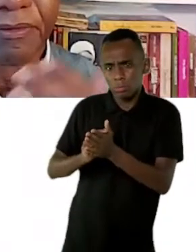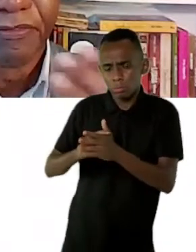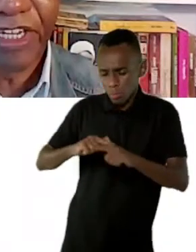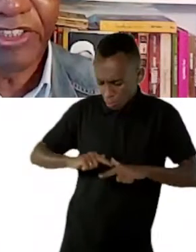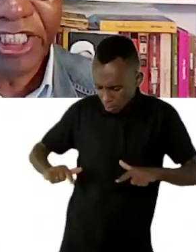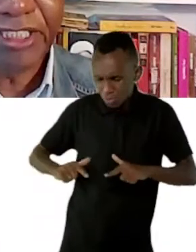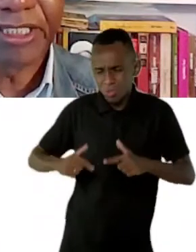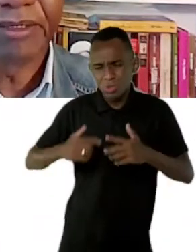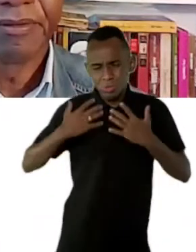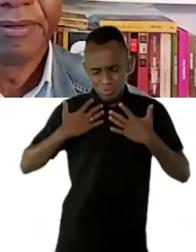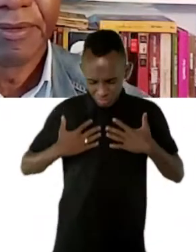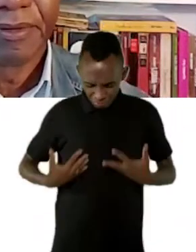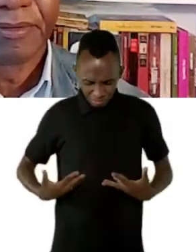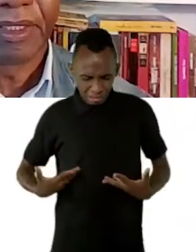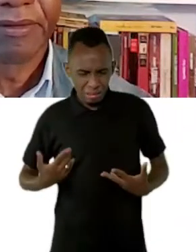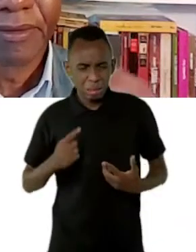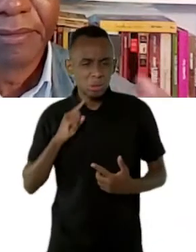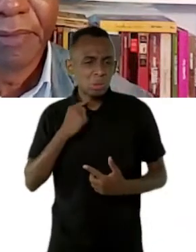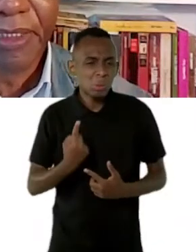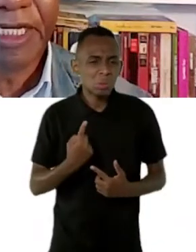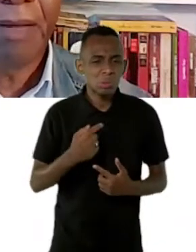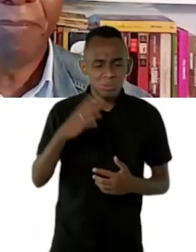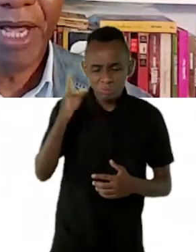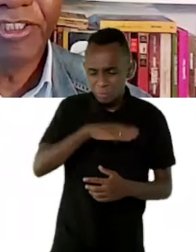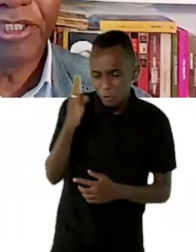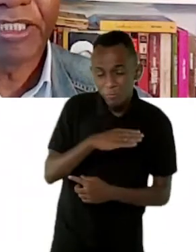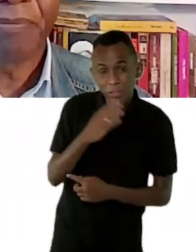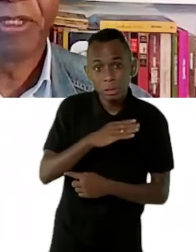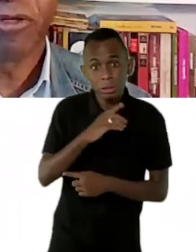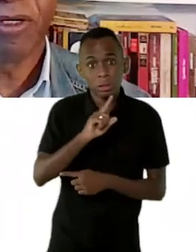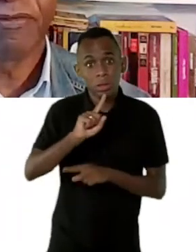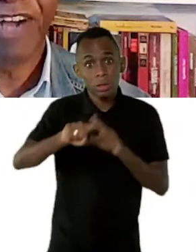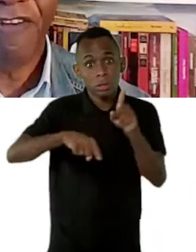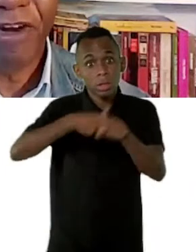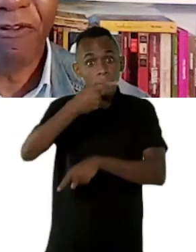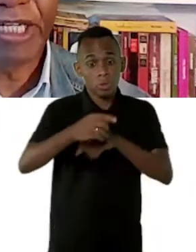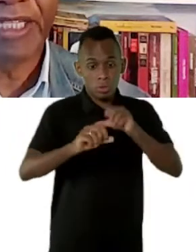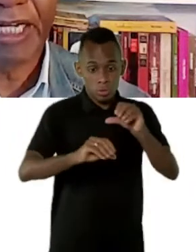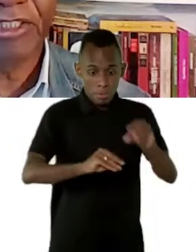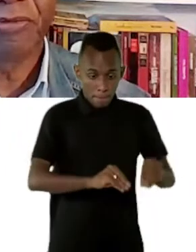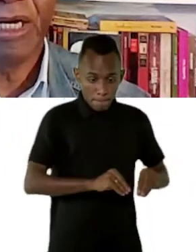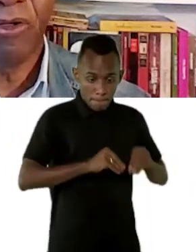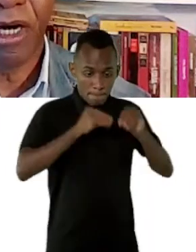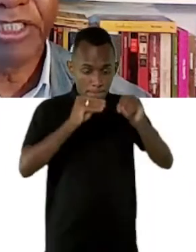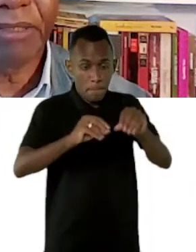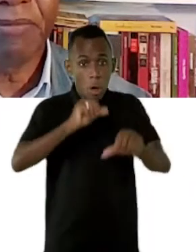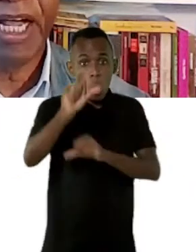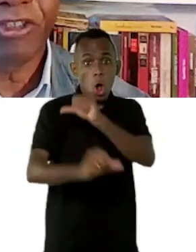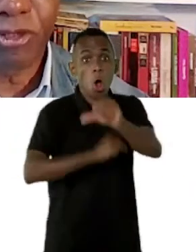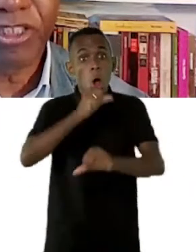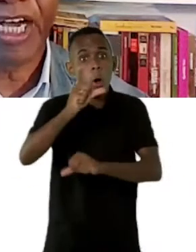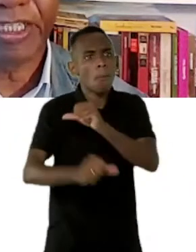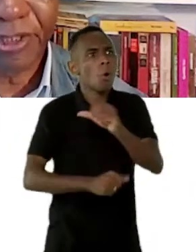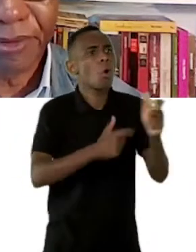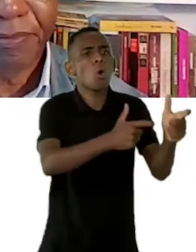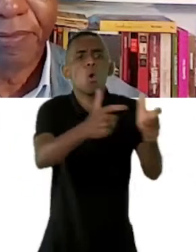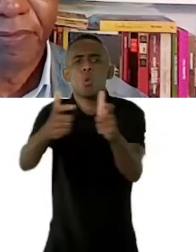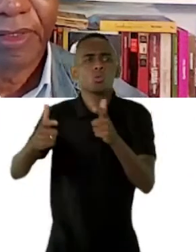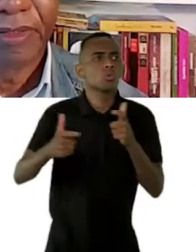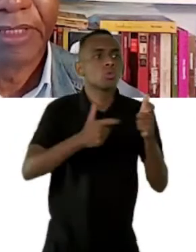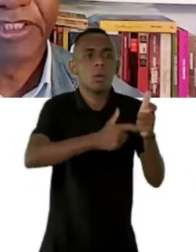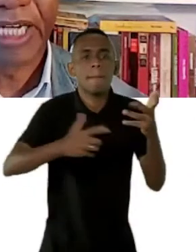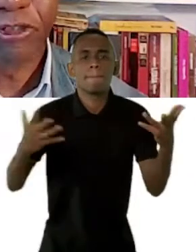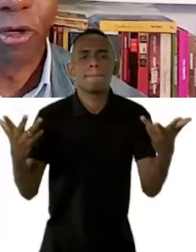suja, fedida, e de repente essa pessoa vai frequentar os melhores ambientes